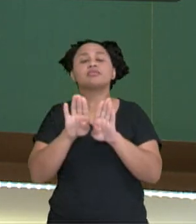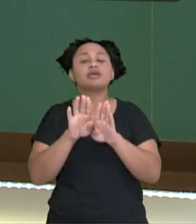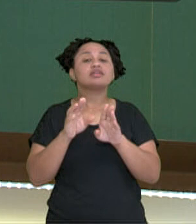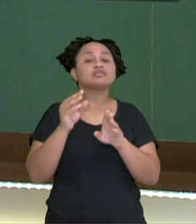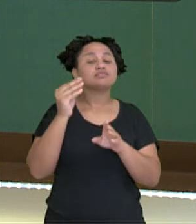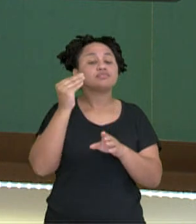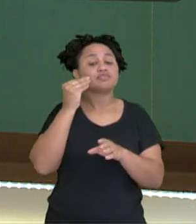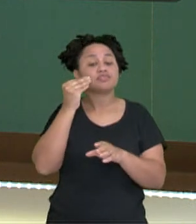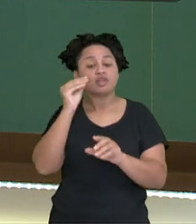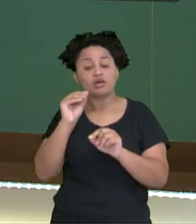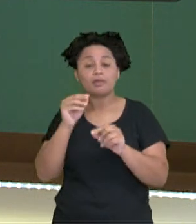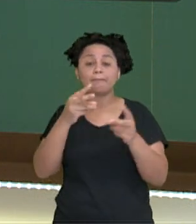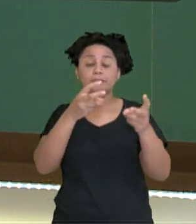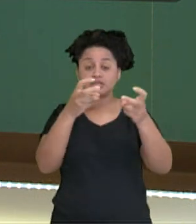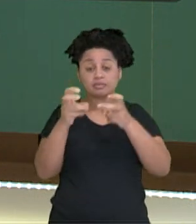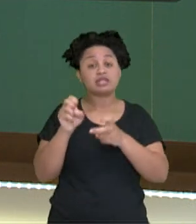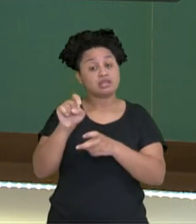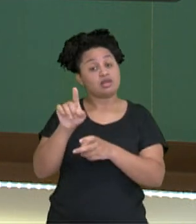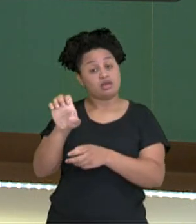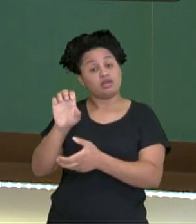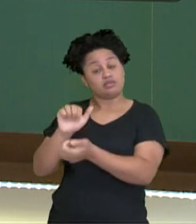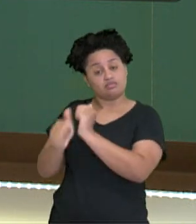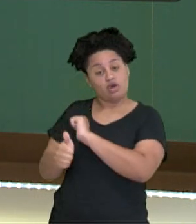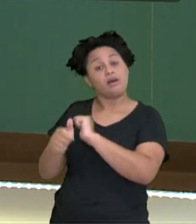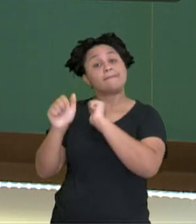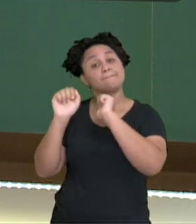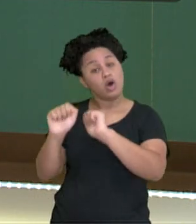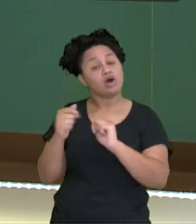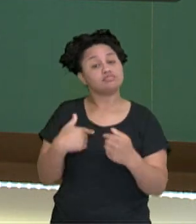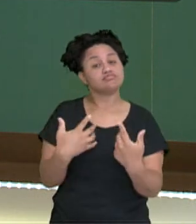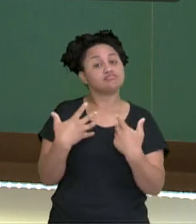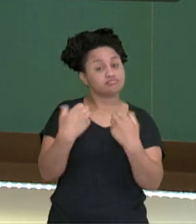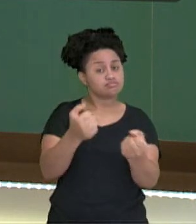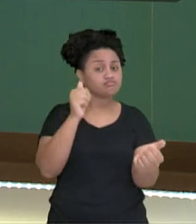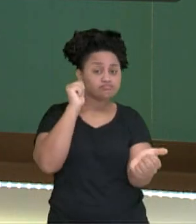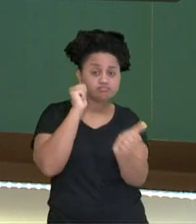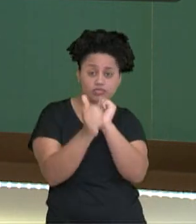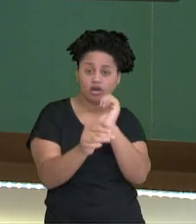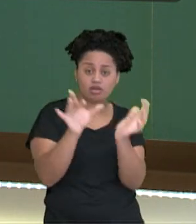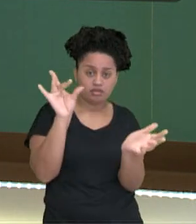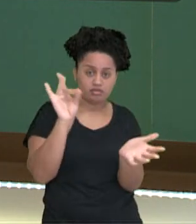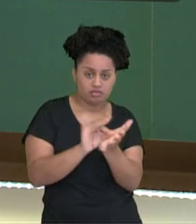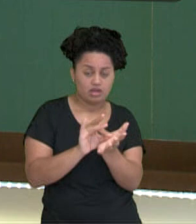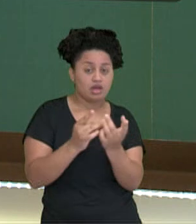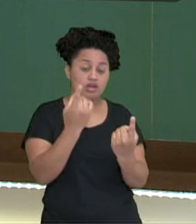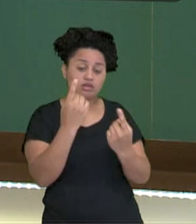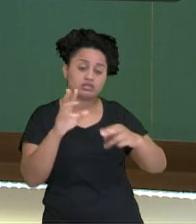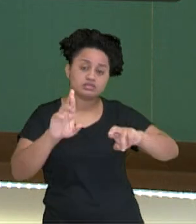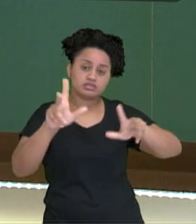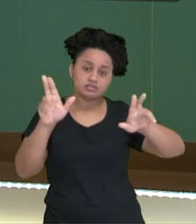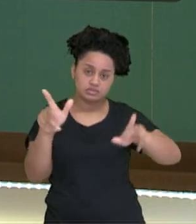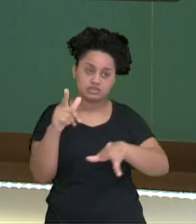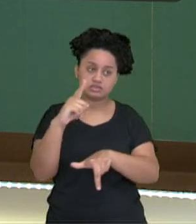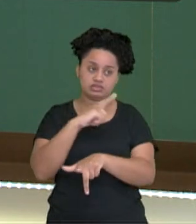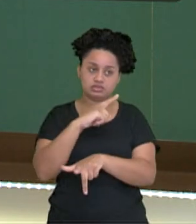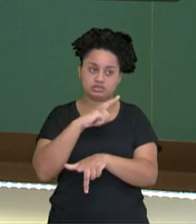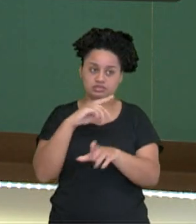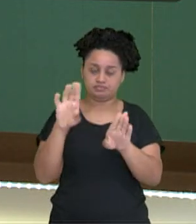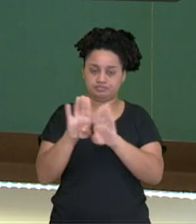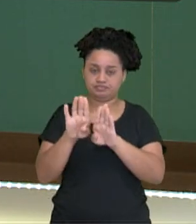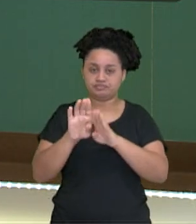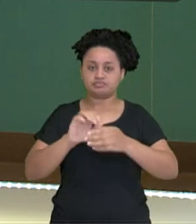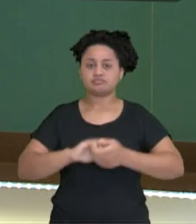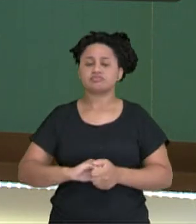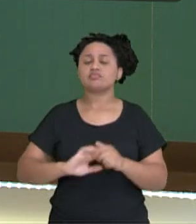se os e-sports podem realmente ser considerados esportes, né? E quais as diferenças também que existem.